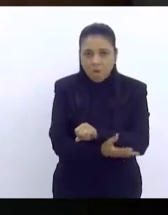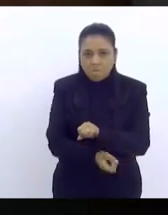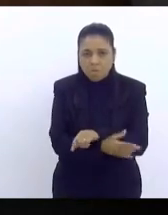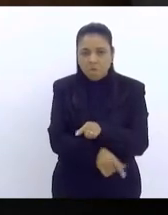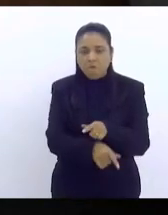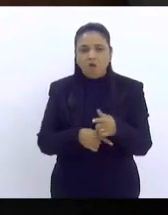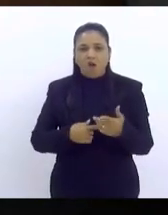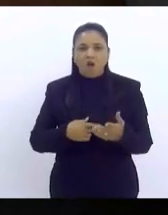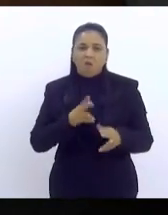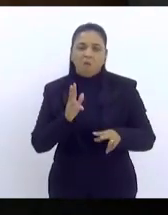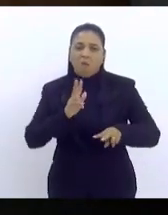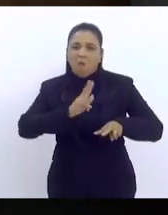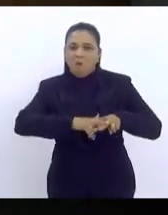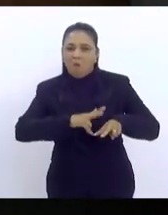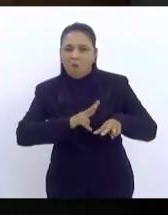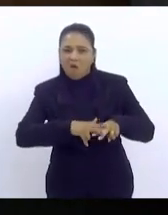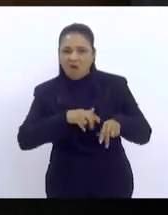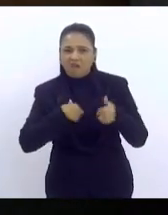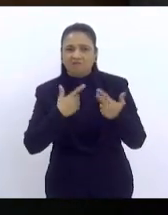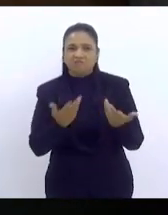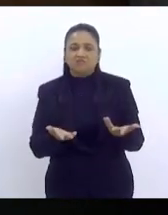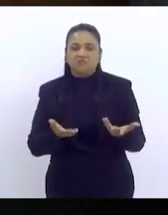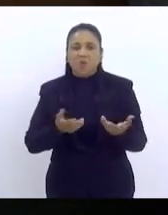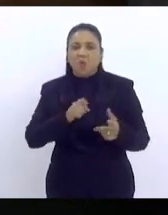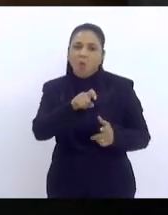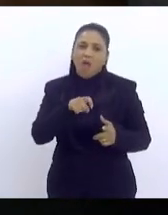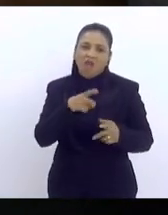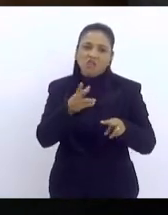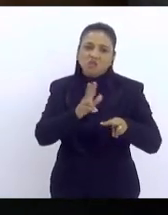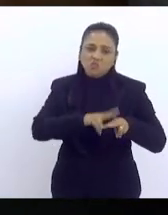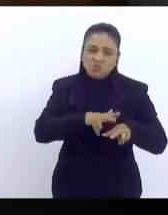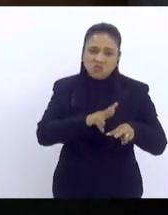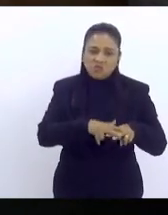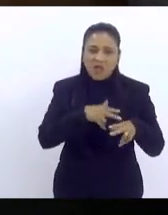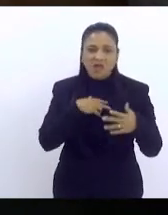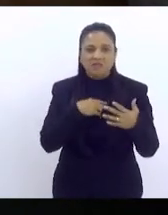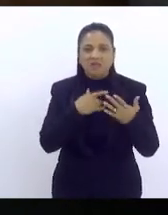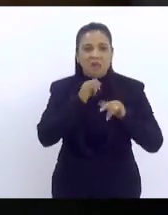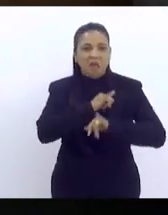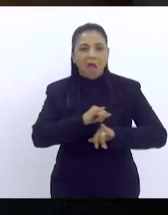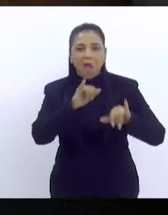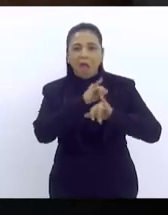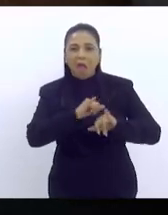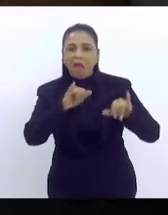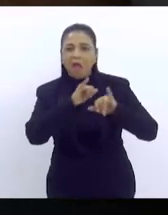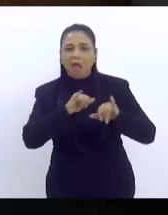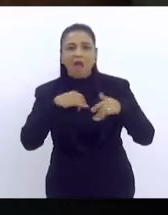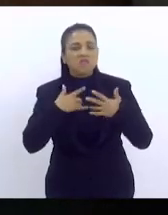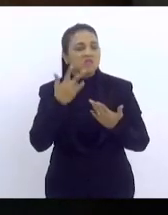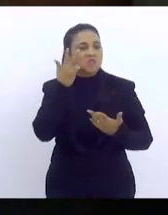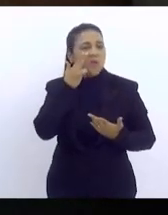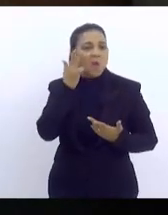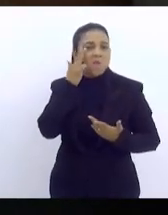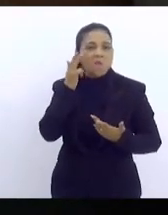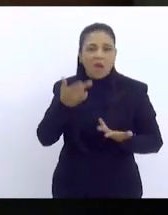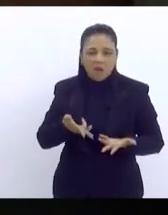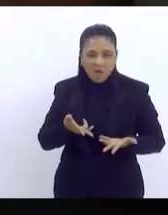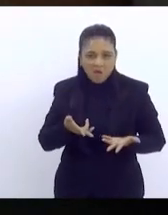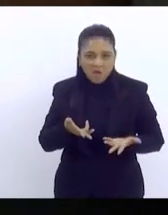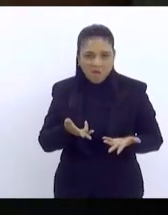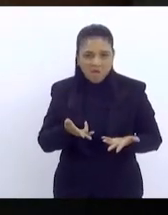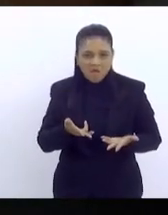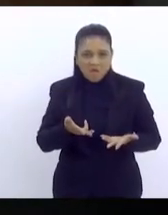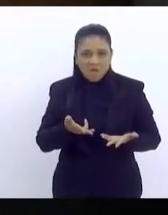descondenado dizer que são apenas narrativas o que foram ditos sobre